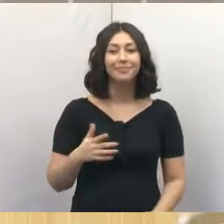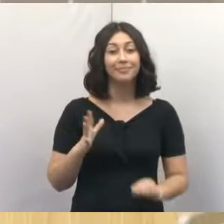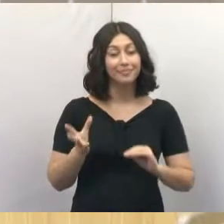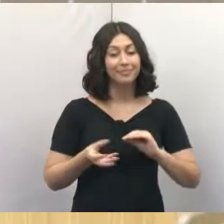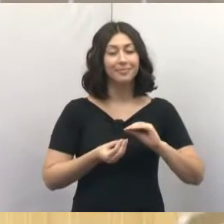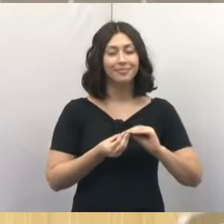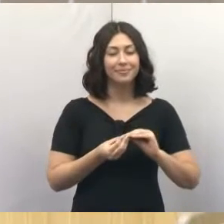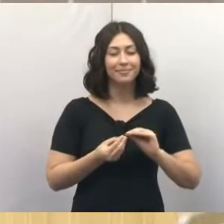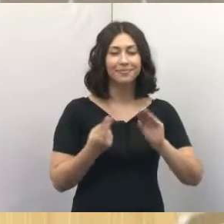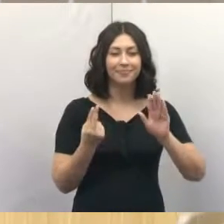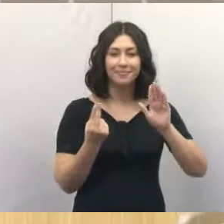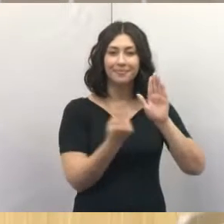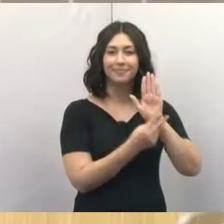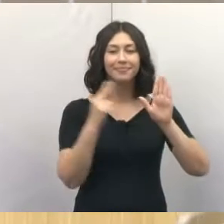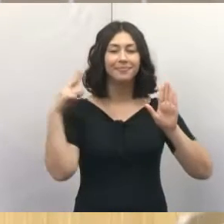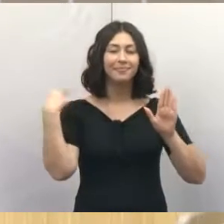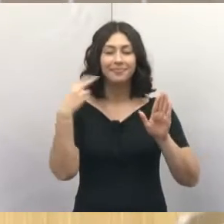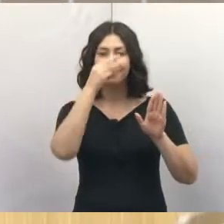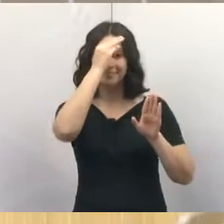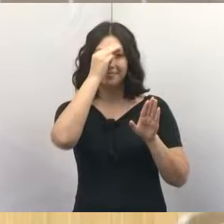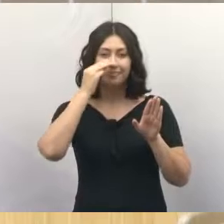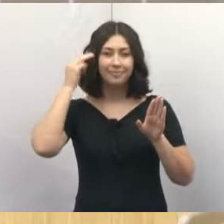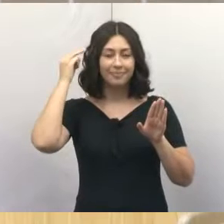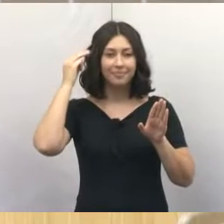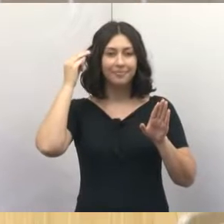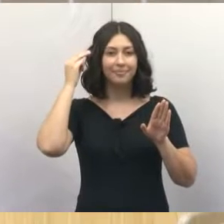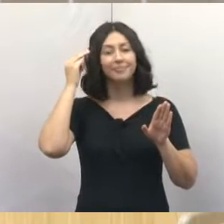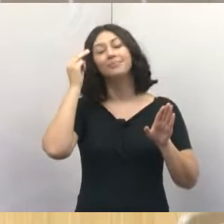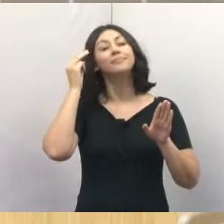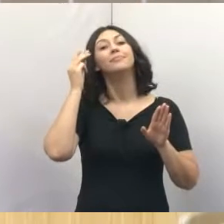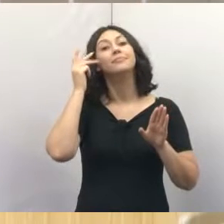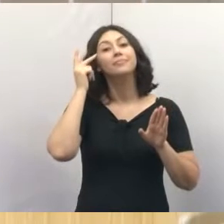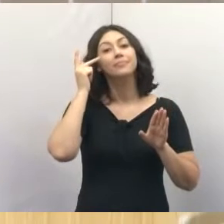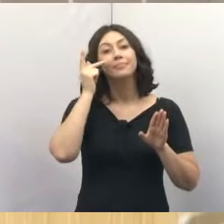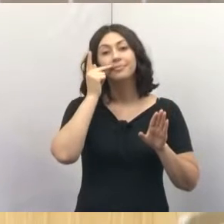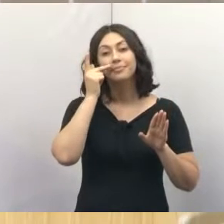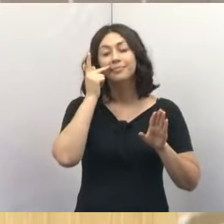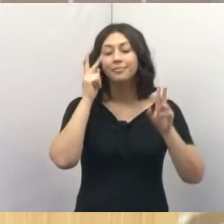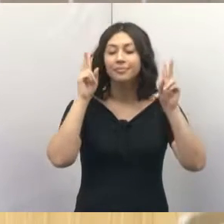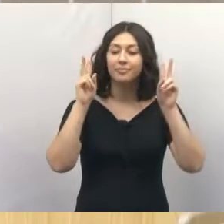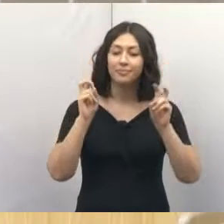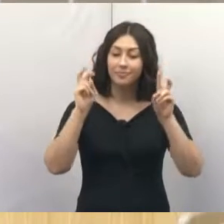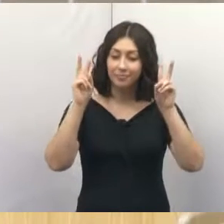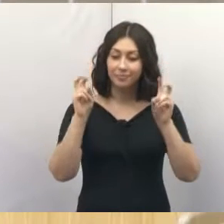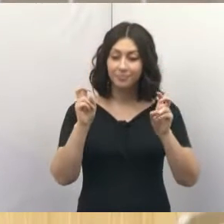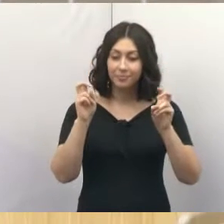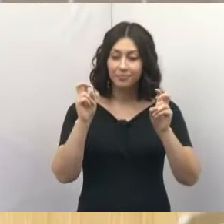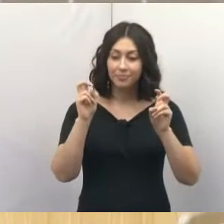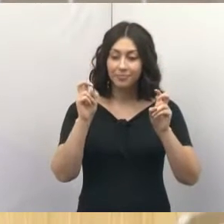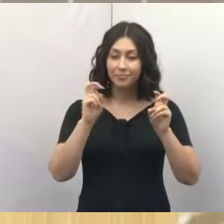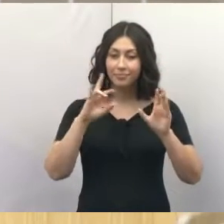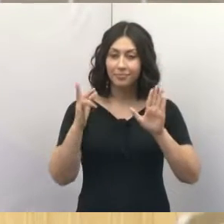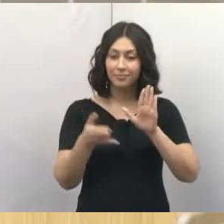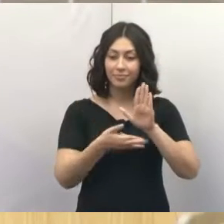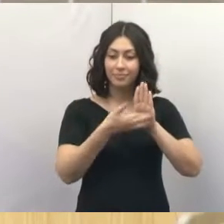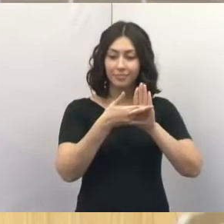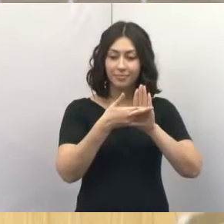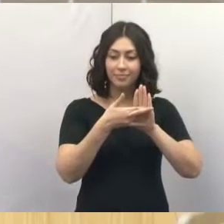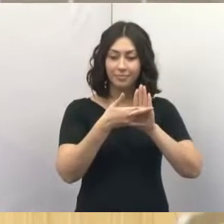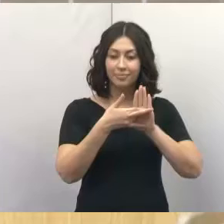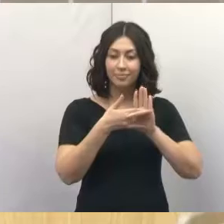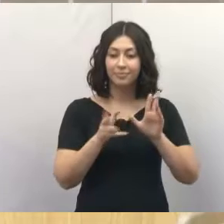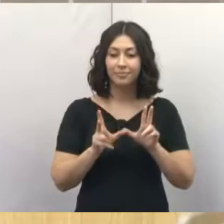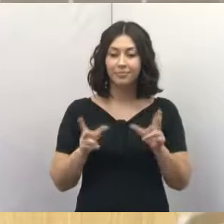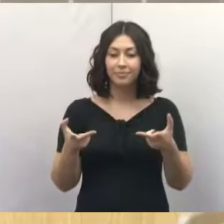emenda. Autoria: vereadores Maria Amélia e Paulino dos Condutores. Assunto: dispõe sobre o regimento interno da